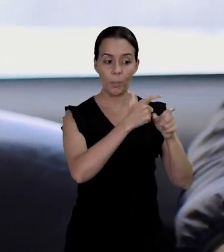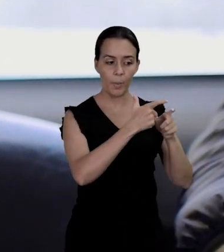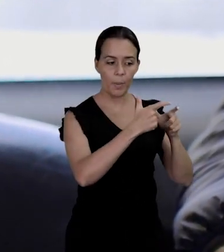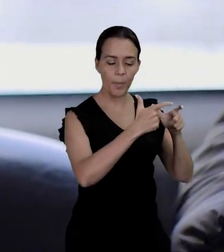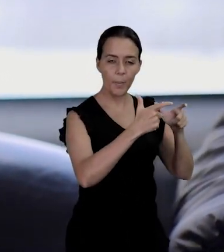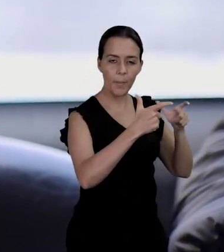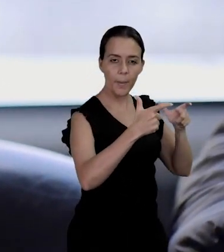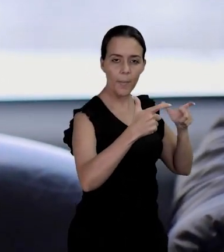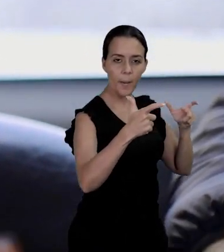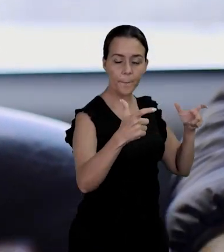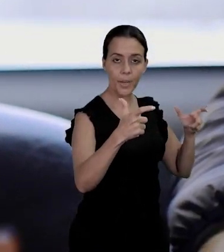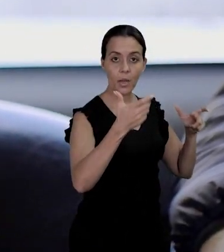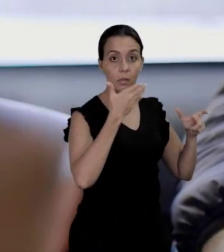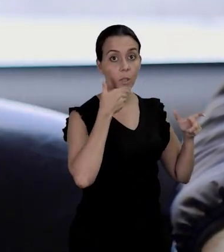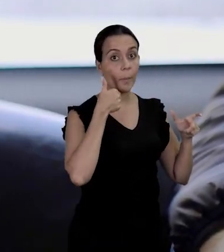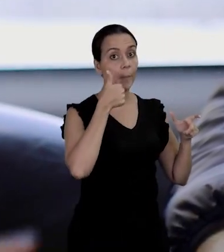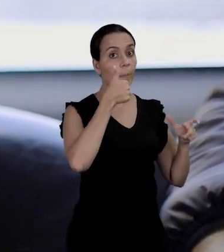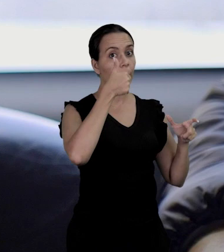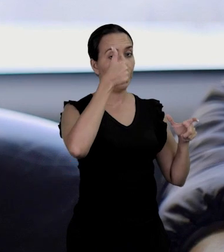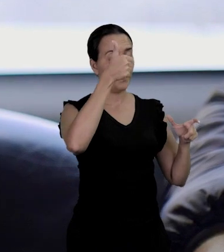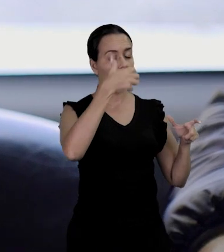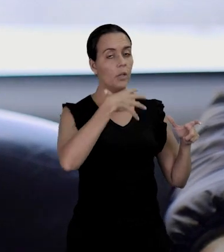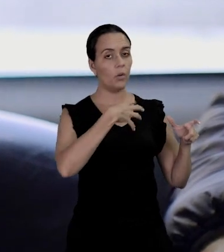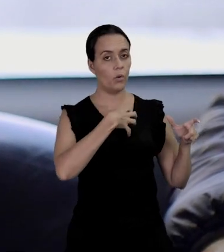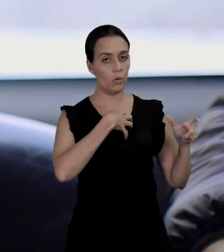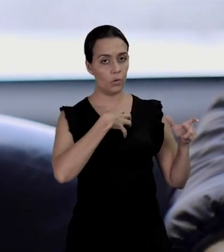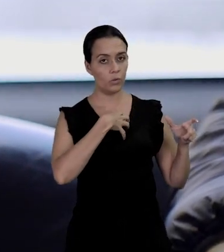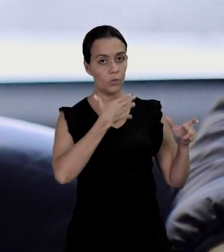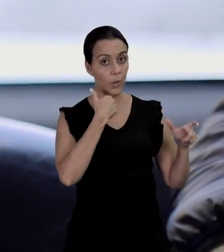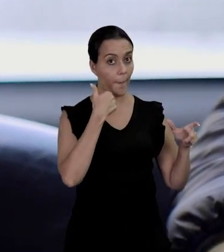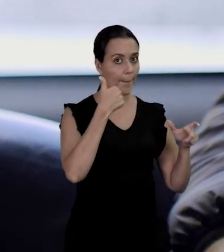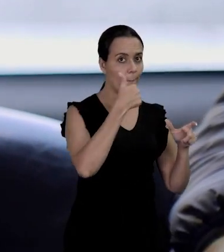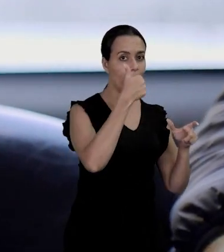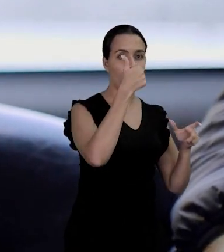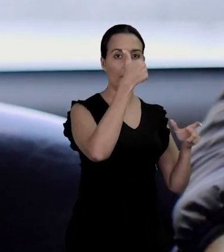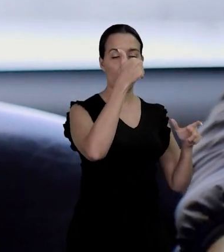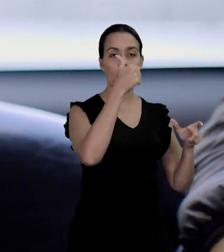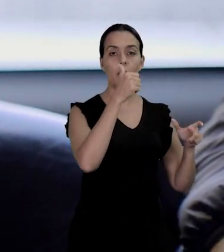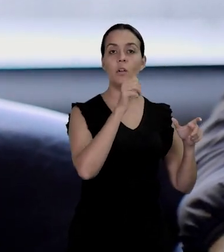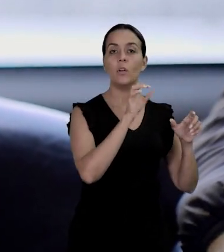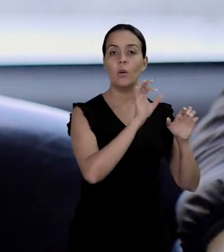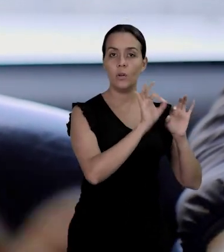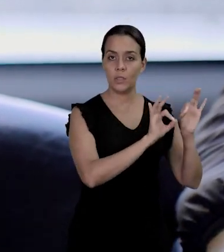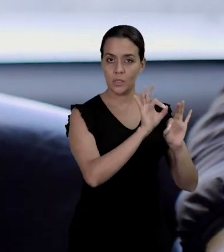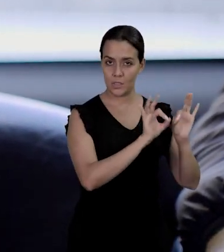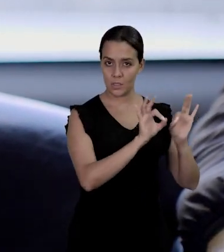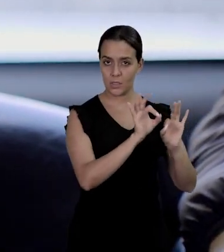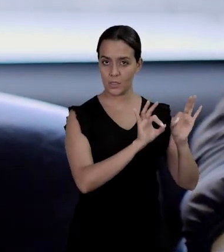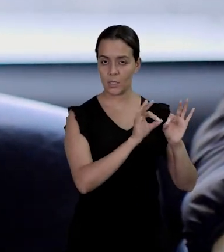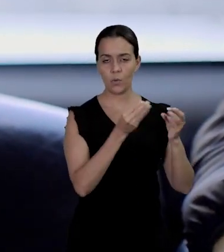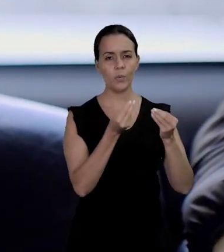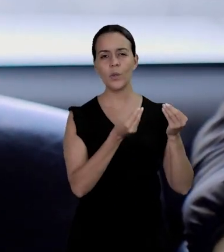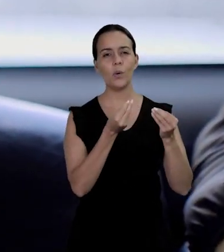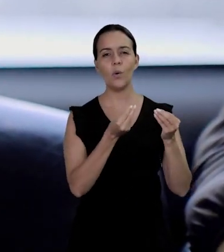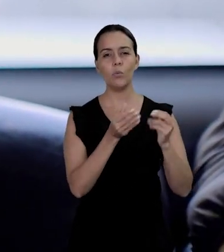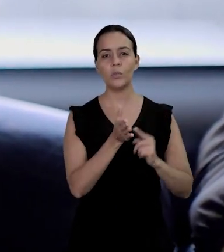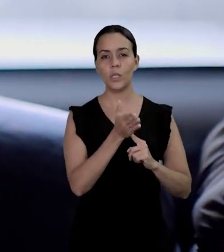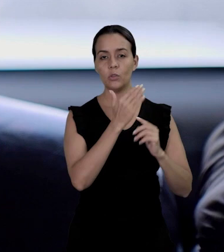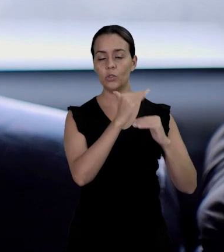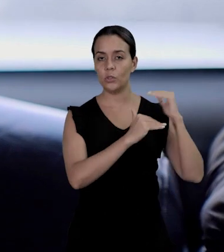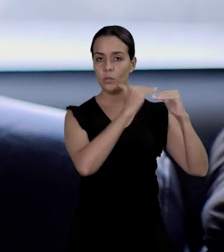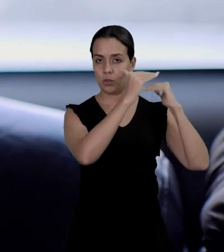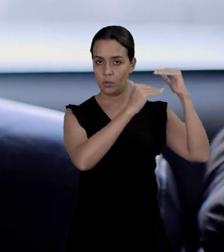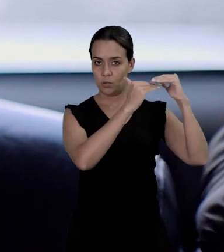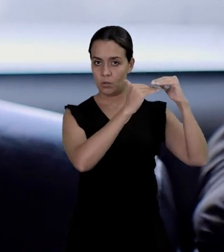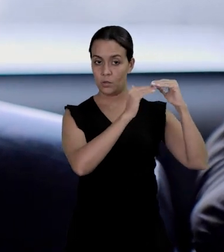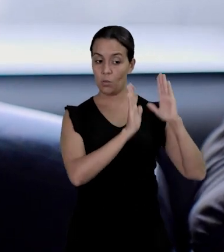raça eu vi que era importante como base para desenvolver a tecnologia também, então um é pautado nas mulheres afrodescendentes para desenvolvê-las, né?